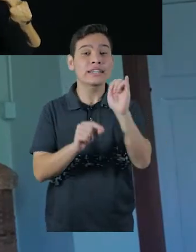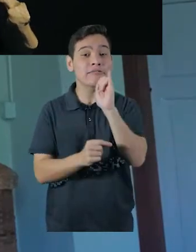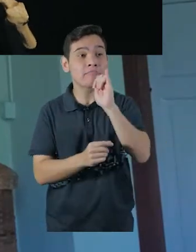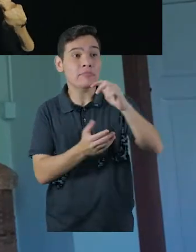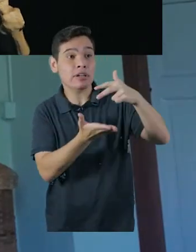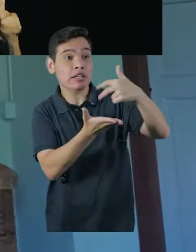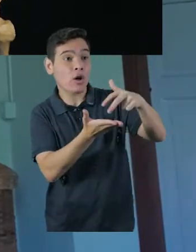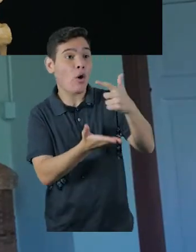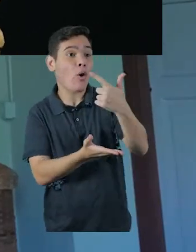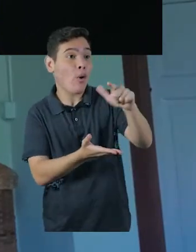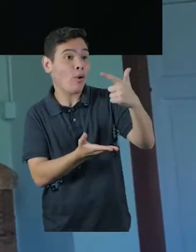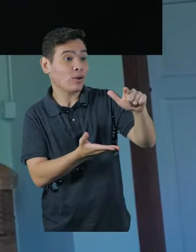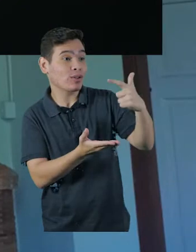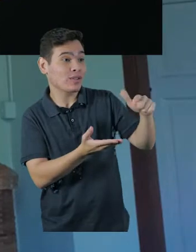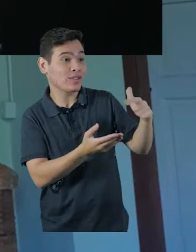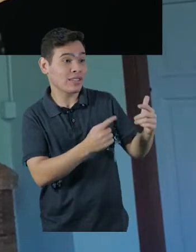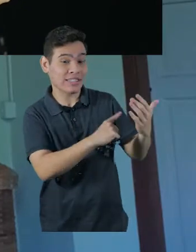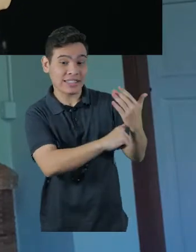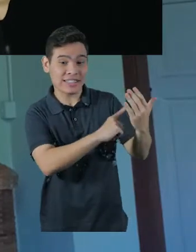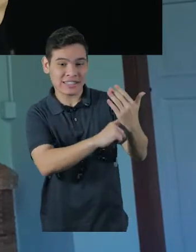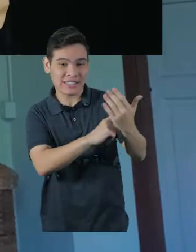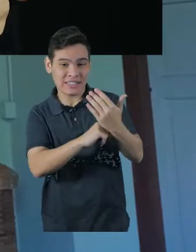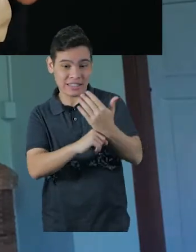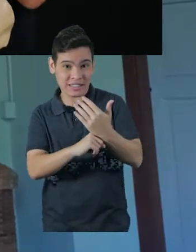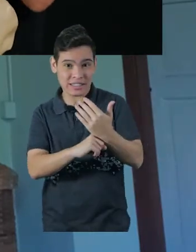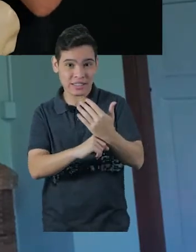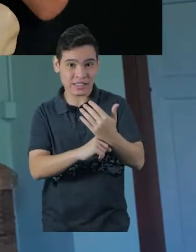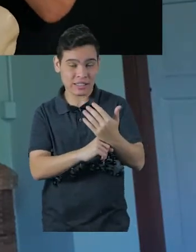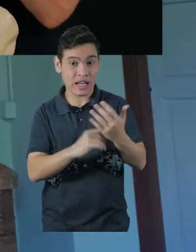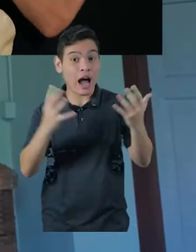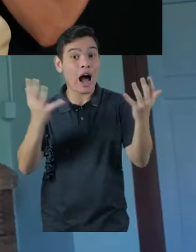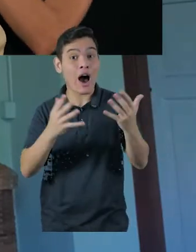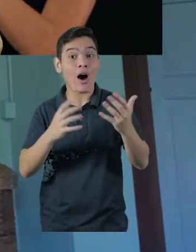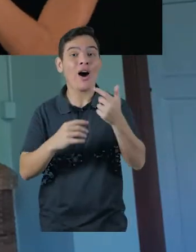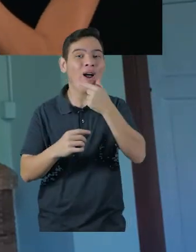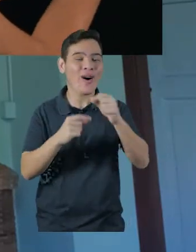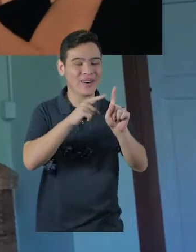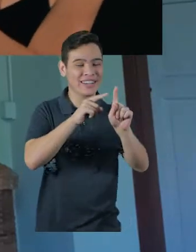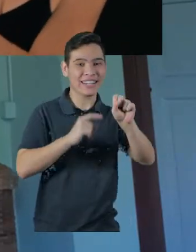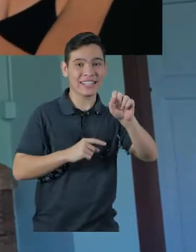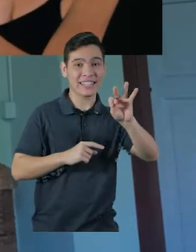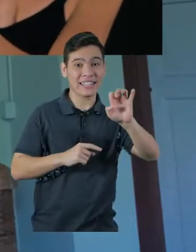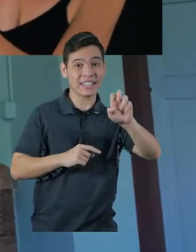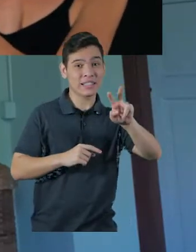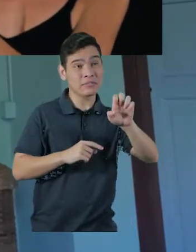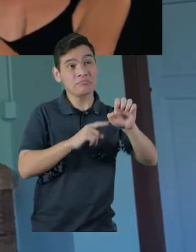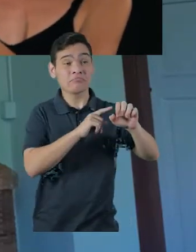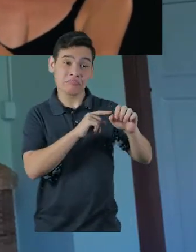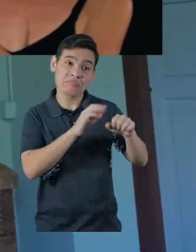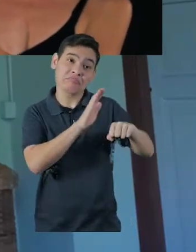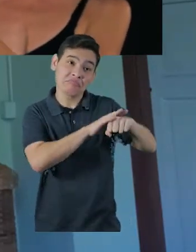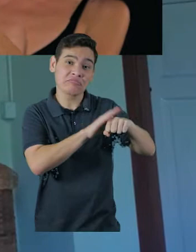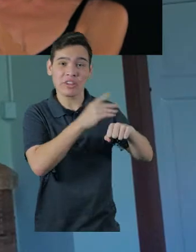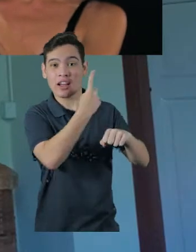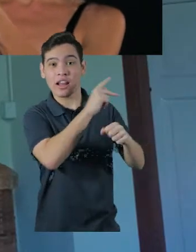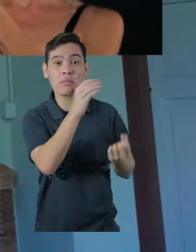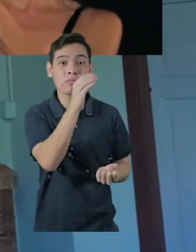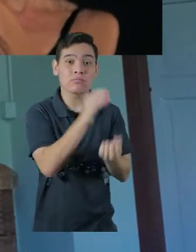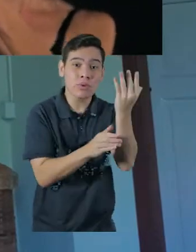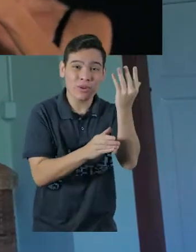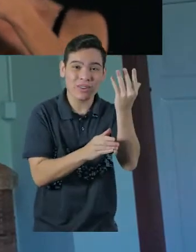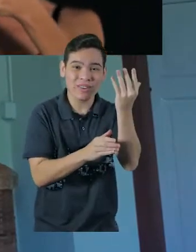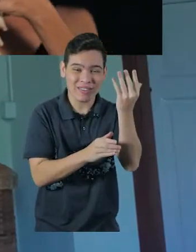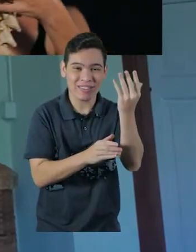a colaboração de outros dançarinos e o material para a coluna já é mais autoral do Steve, propriamente. Foi